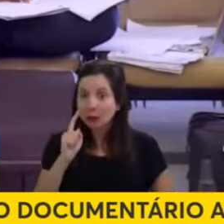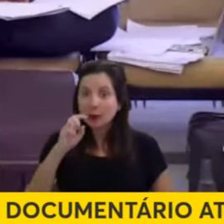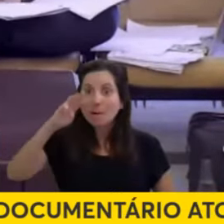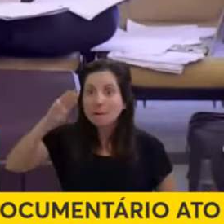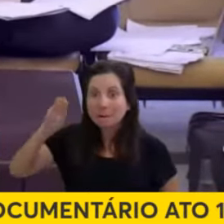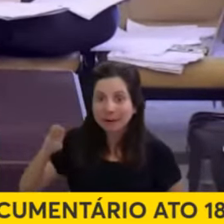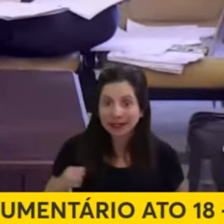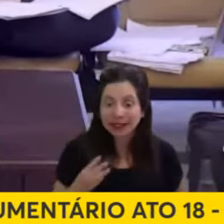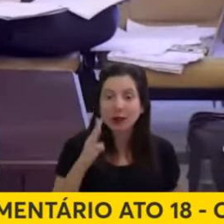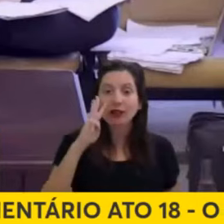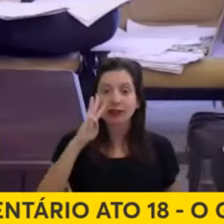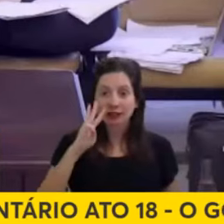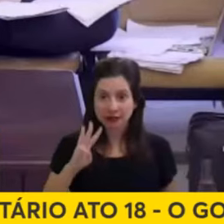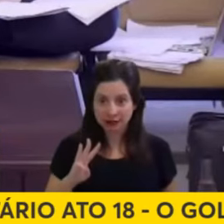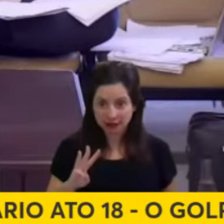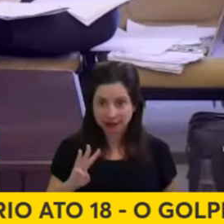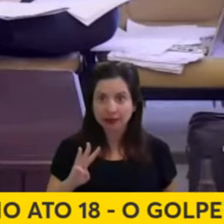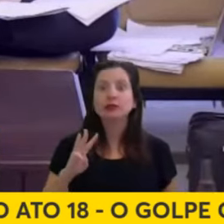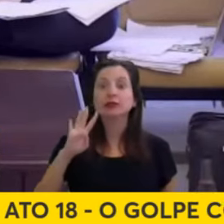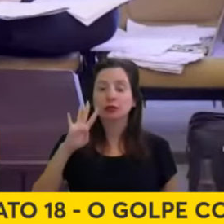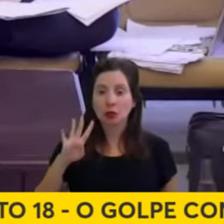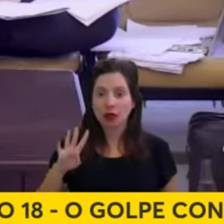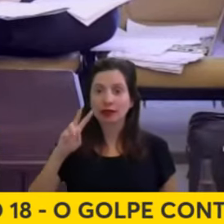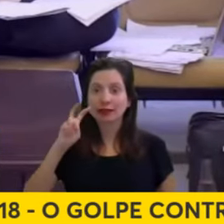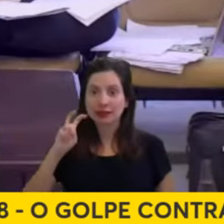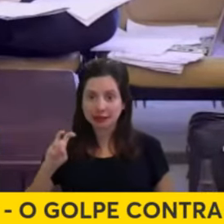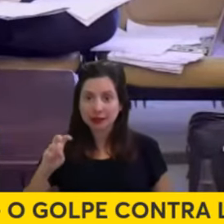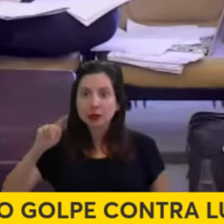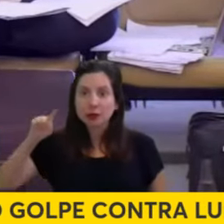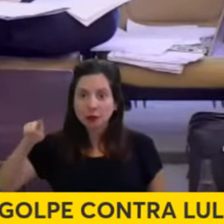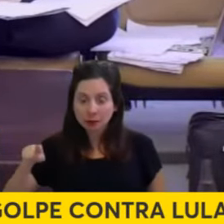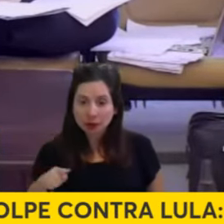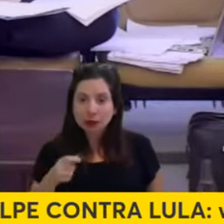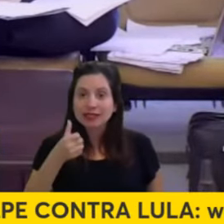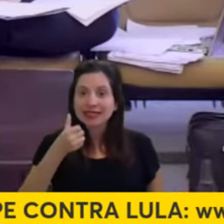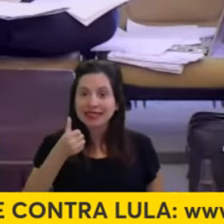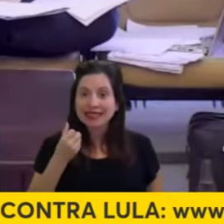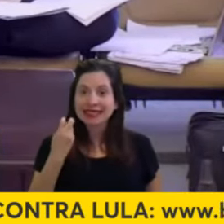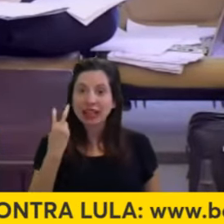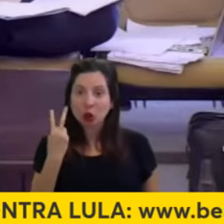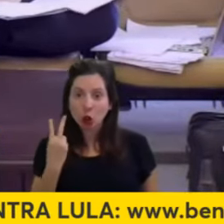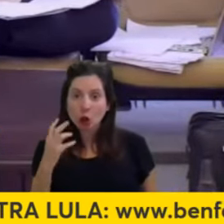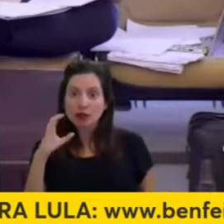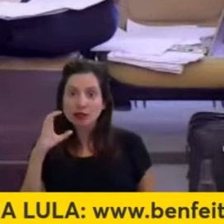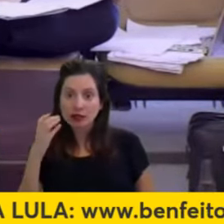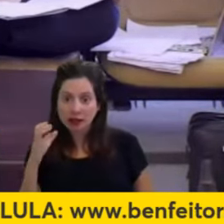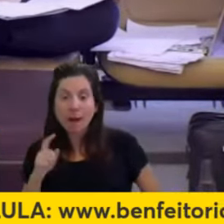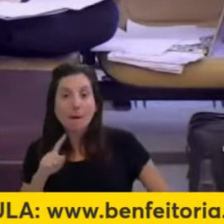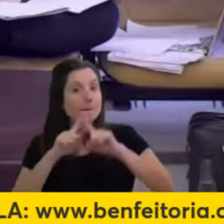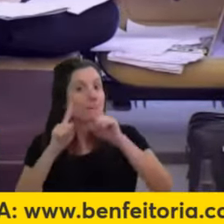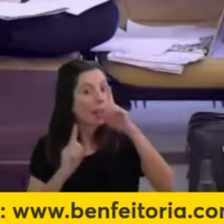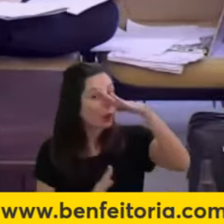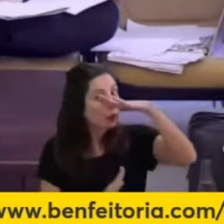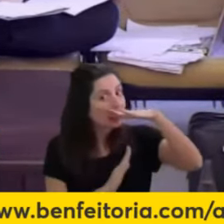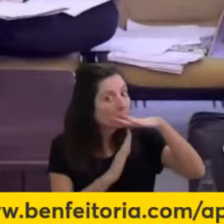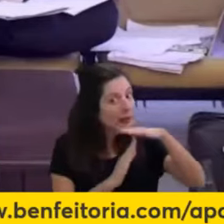3 45.998 62 quando o limite seria